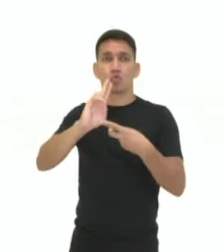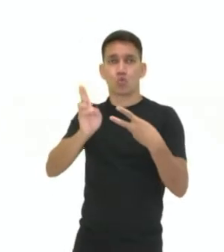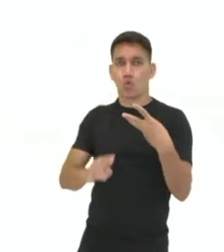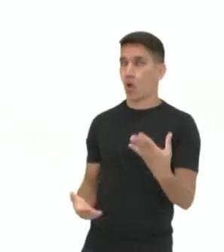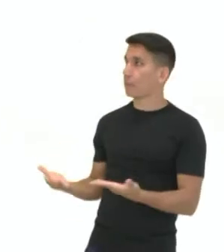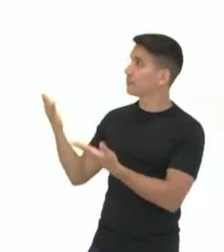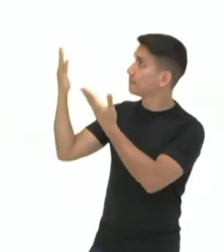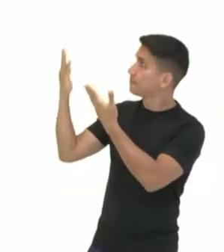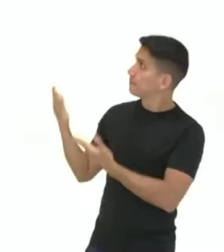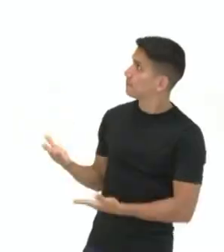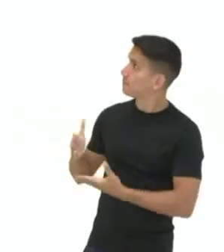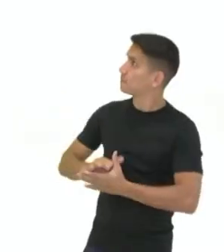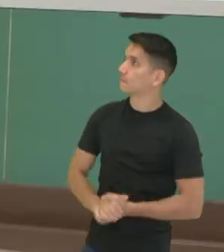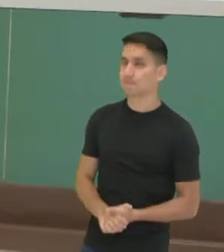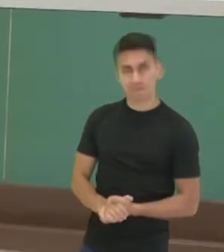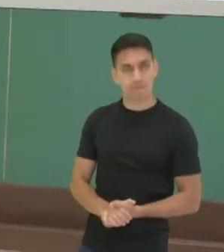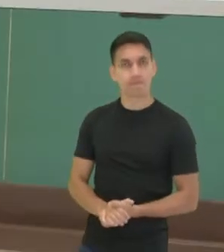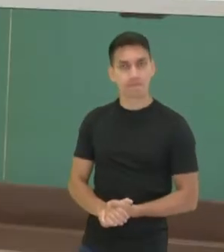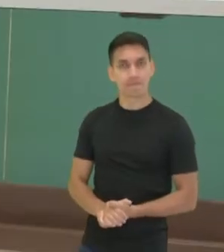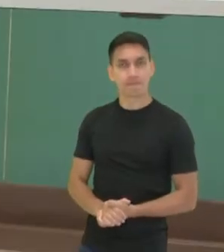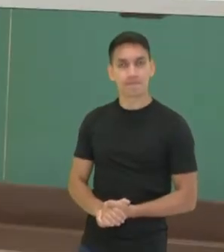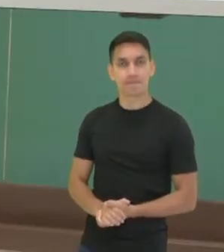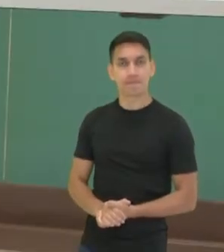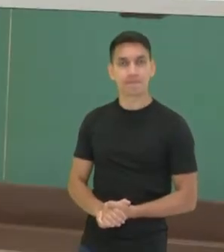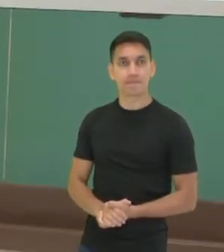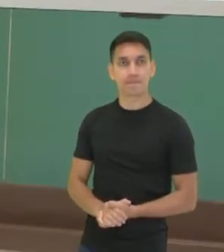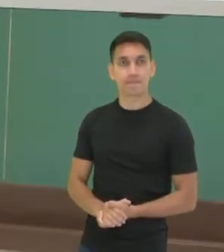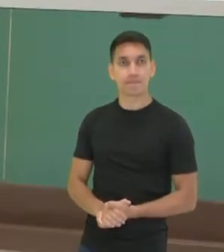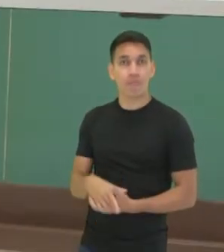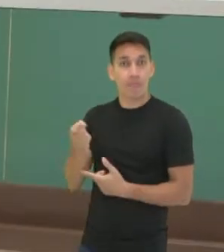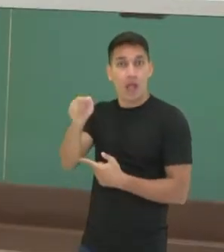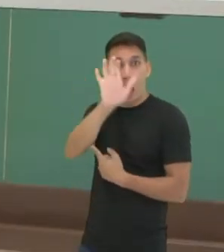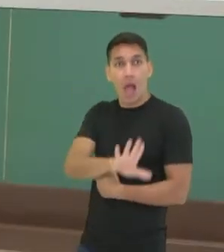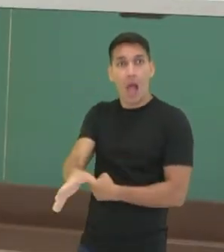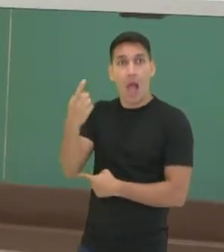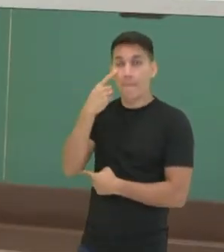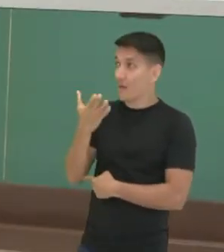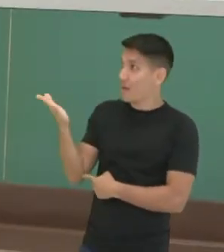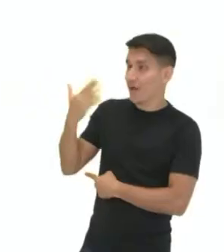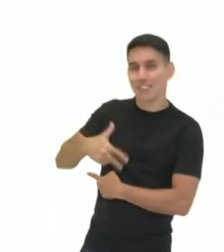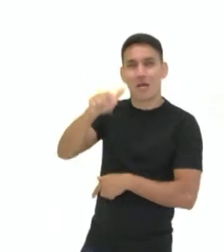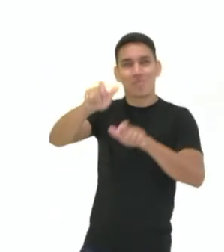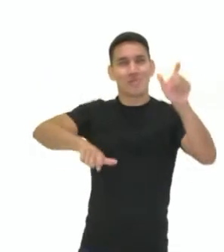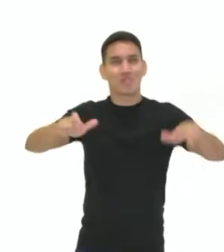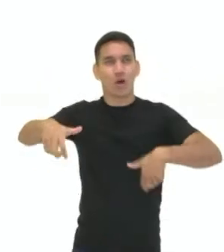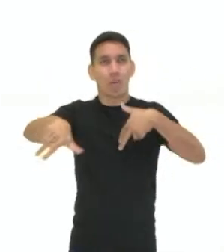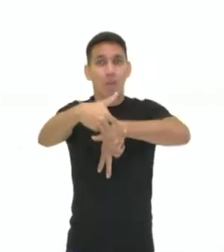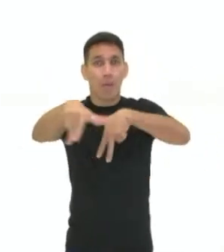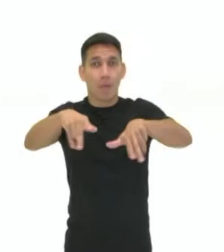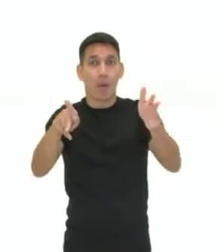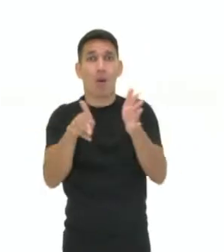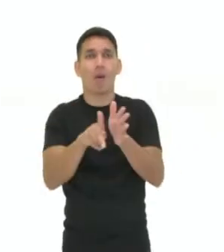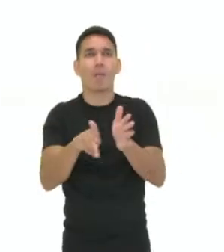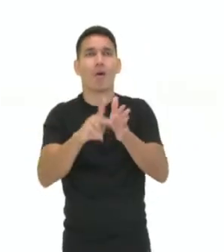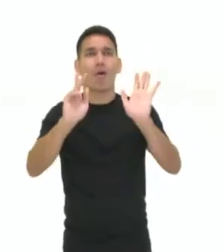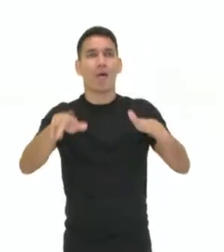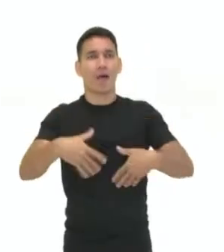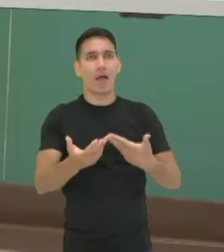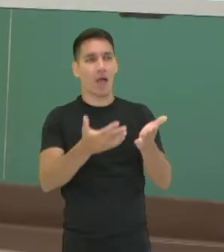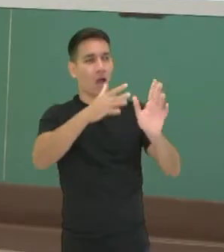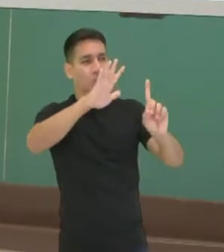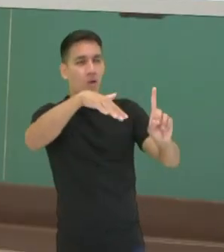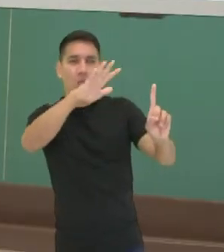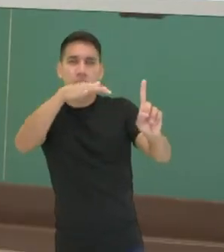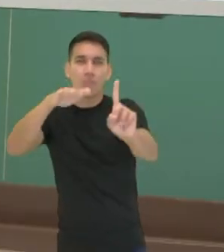catimbó, jurema, entre outros. A imagem que está aqui está representando o culto aos orixás. Os orixás